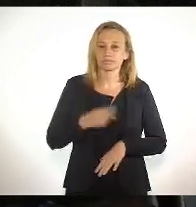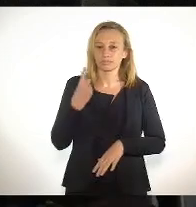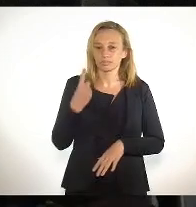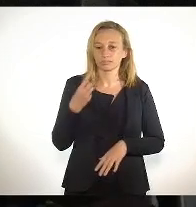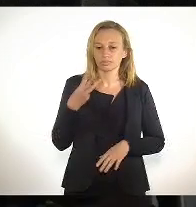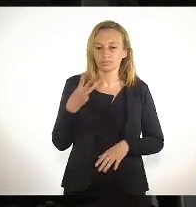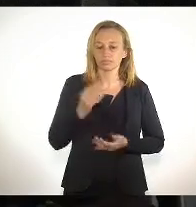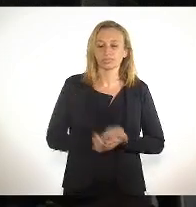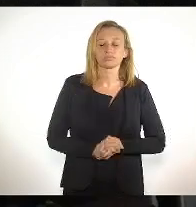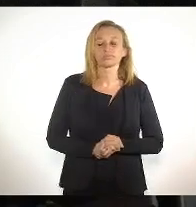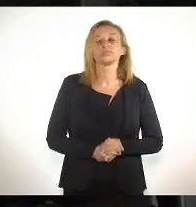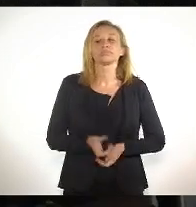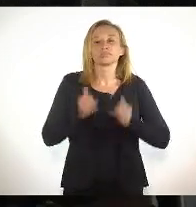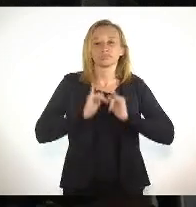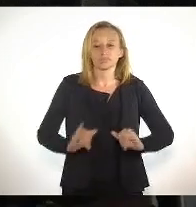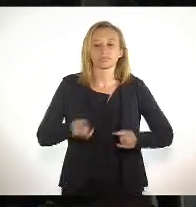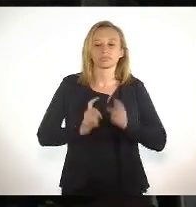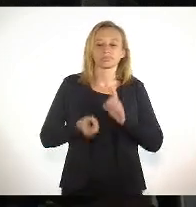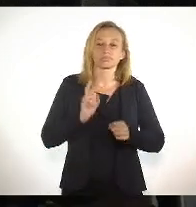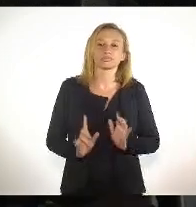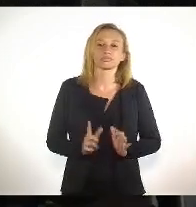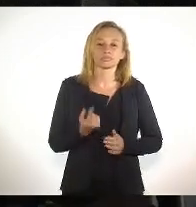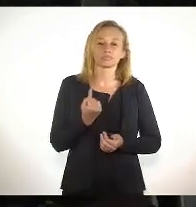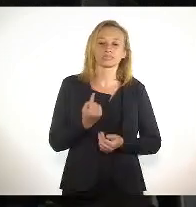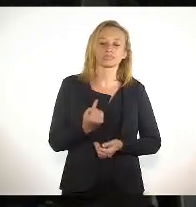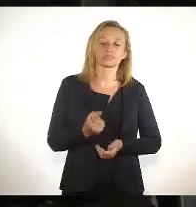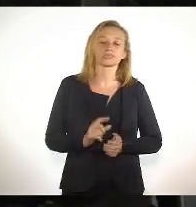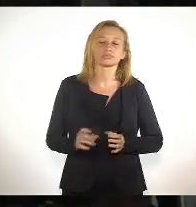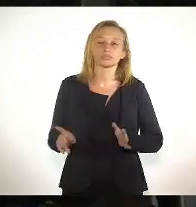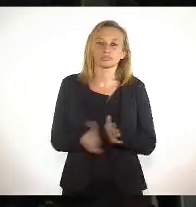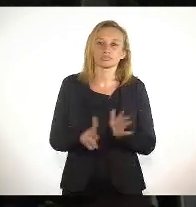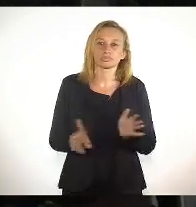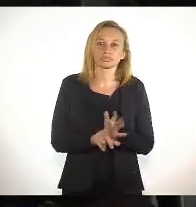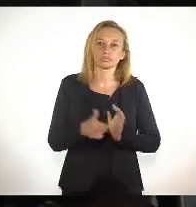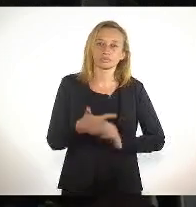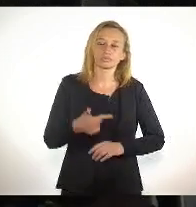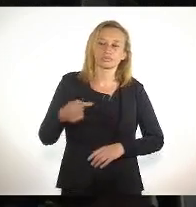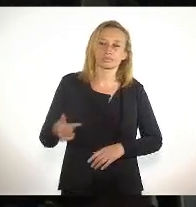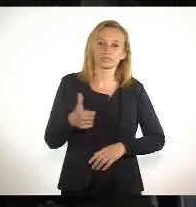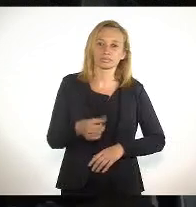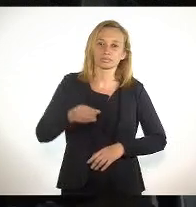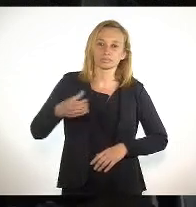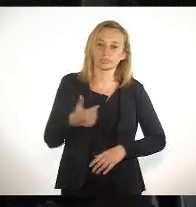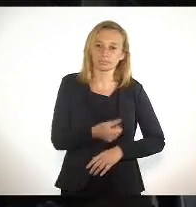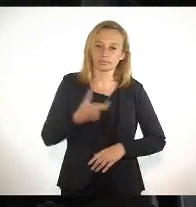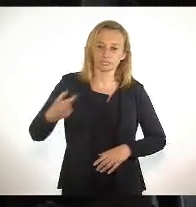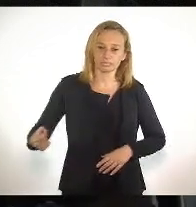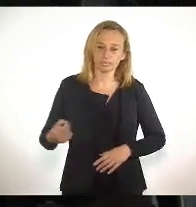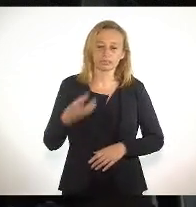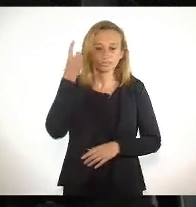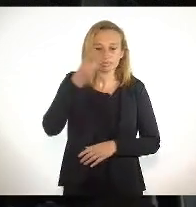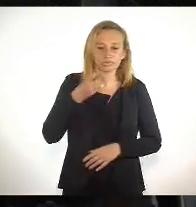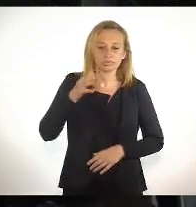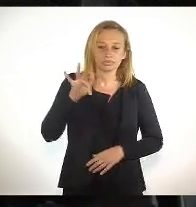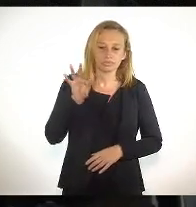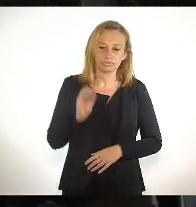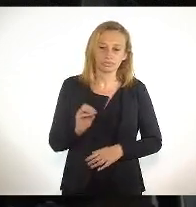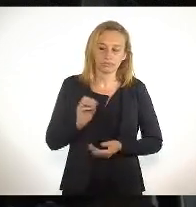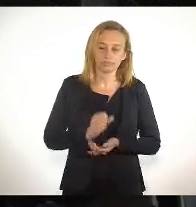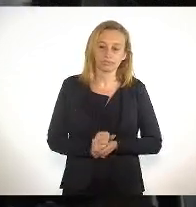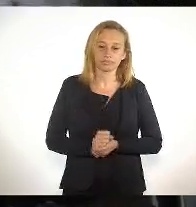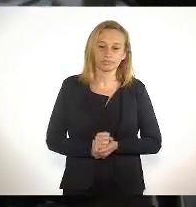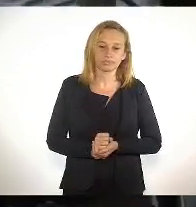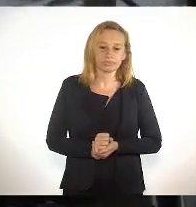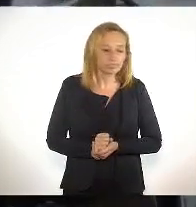emendas. Anuncio, em regime de urgência, em discussão única, projeto de lei 2719/2020, de autoria do deputado Flávio Serafini, que